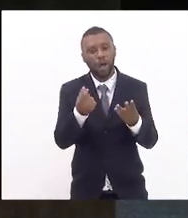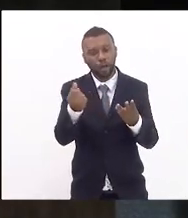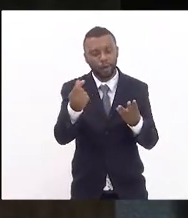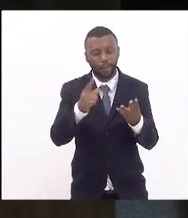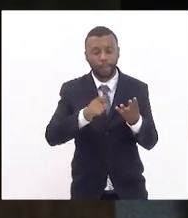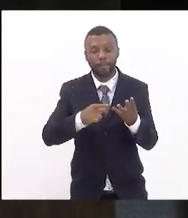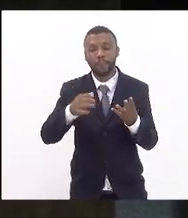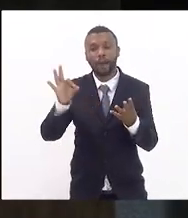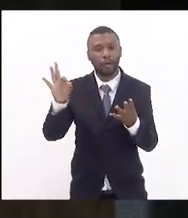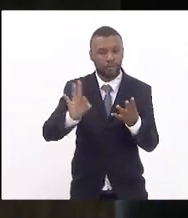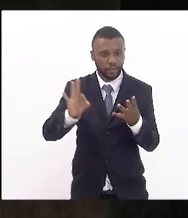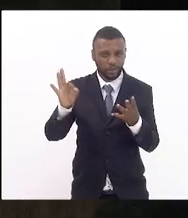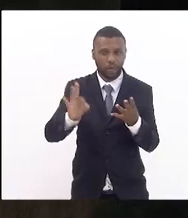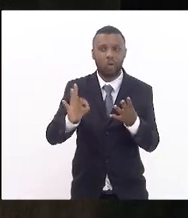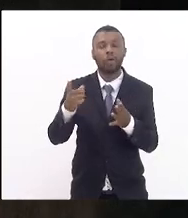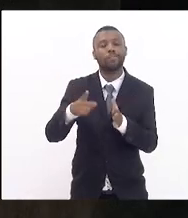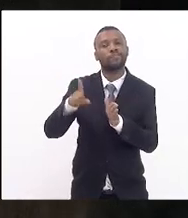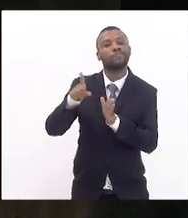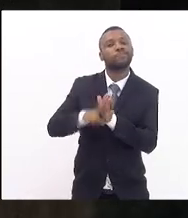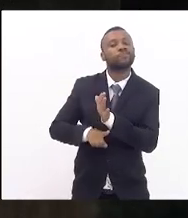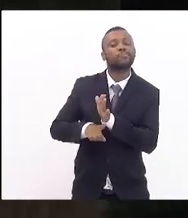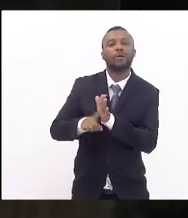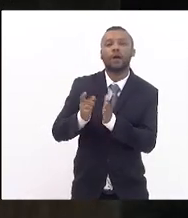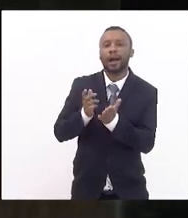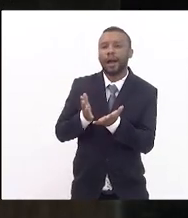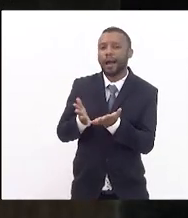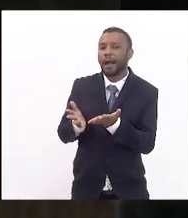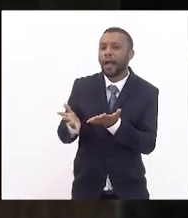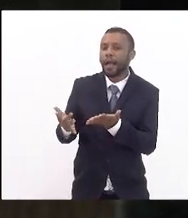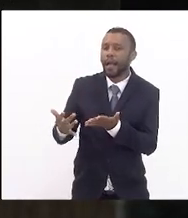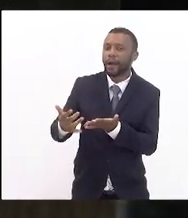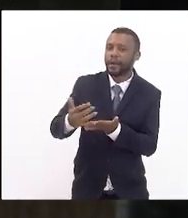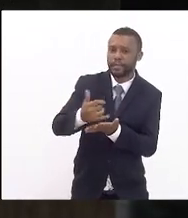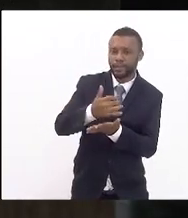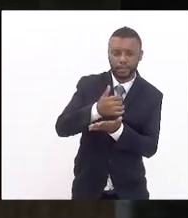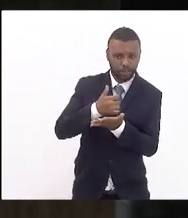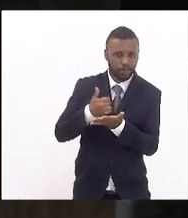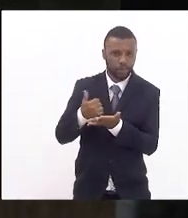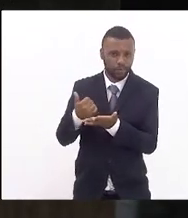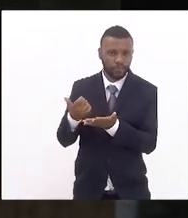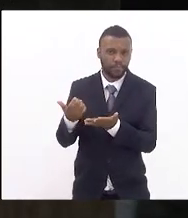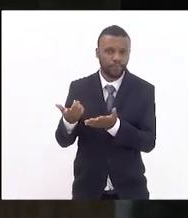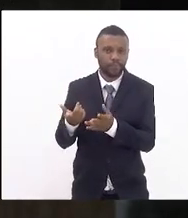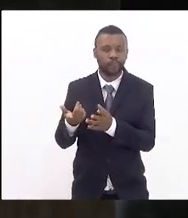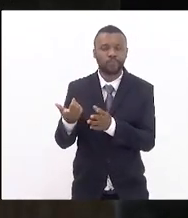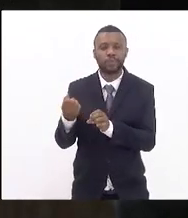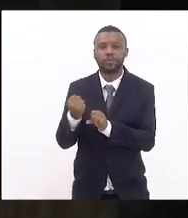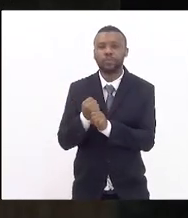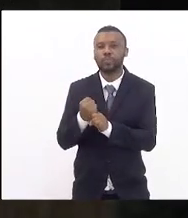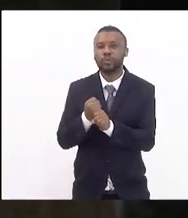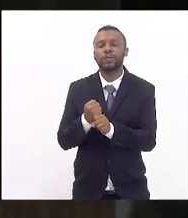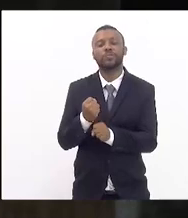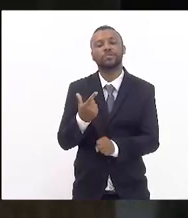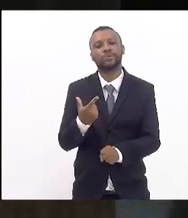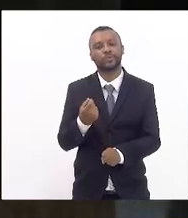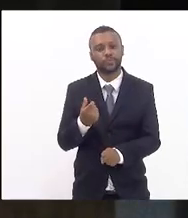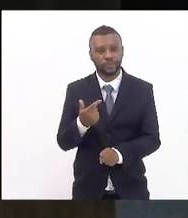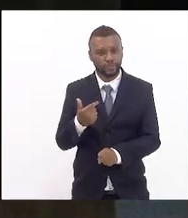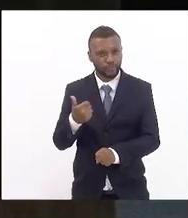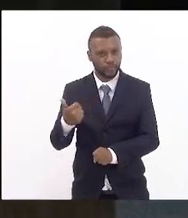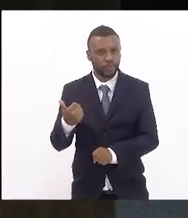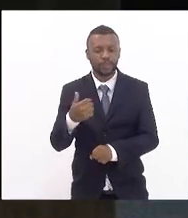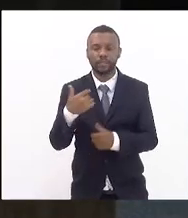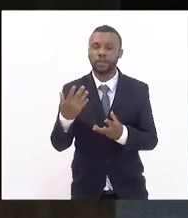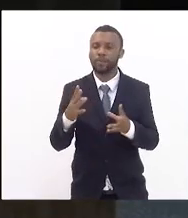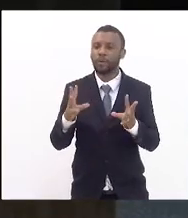E subtraí da arrecadação, senhor presidente, de 2021. Então,